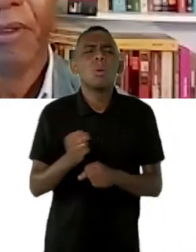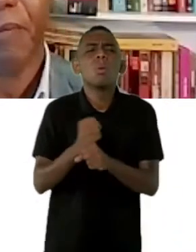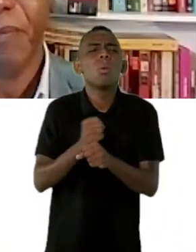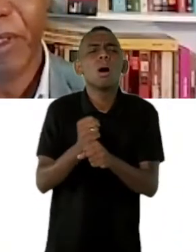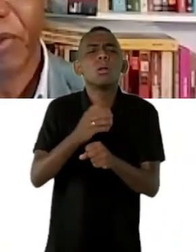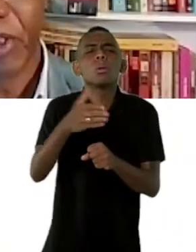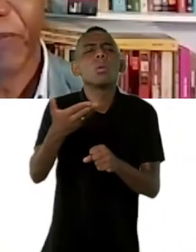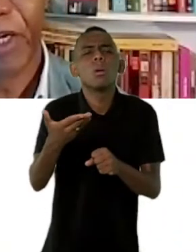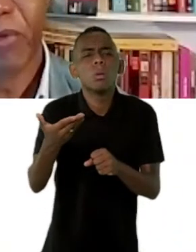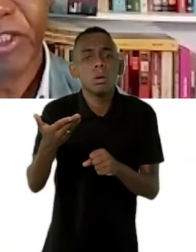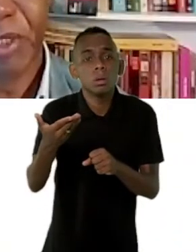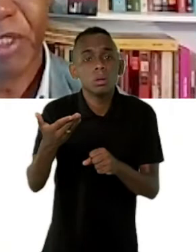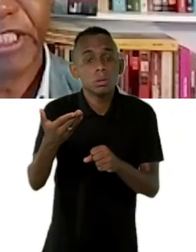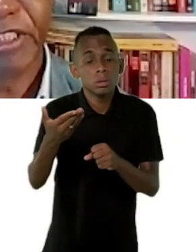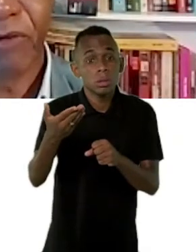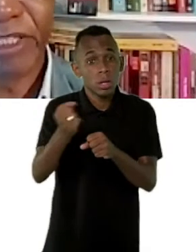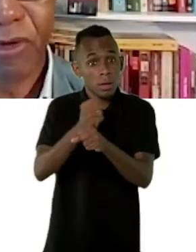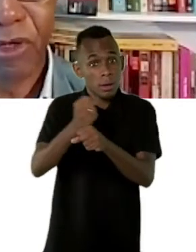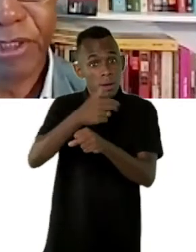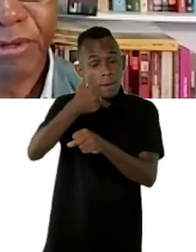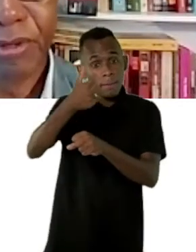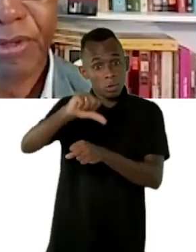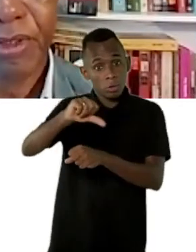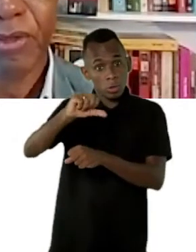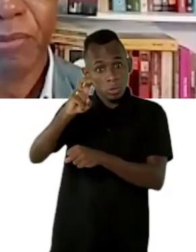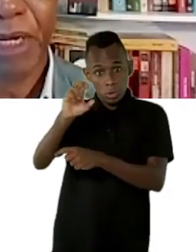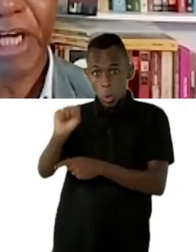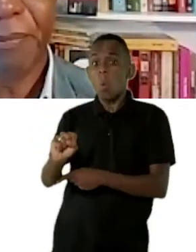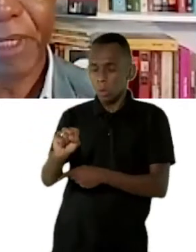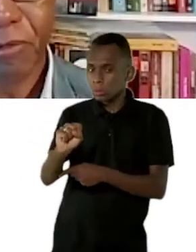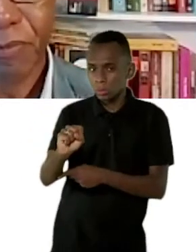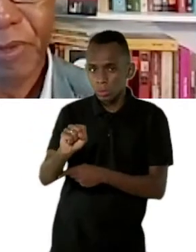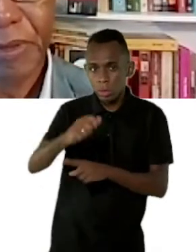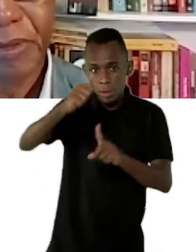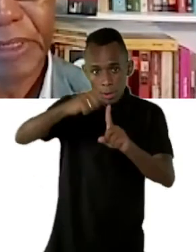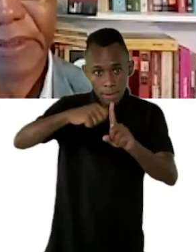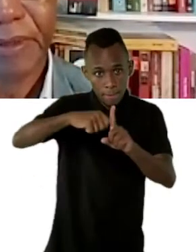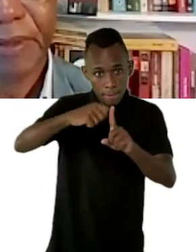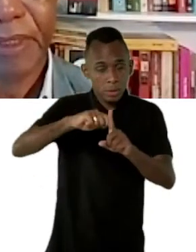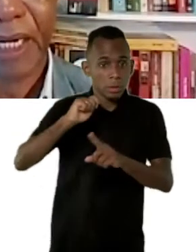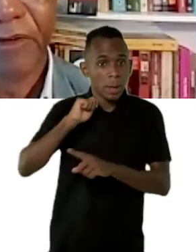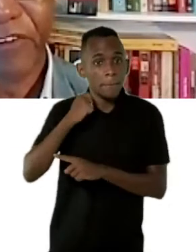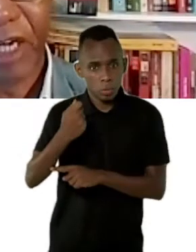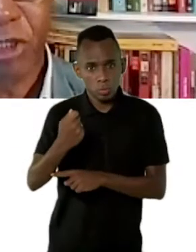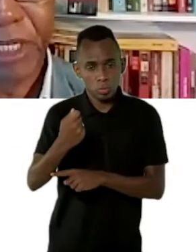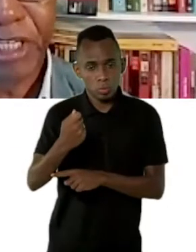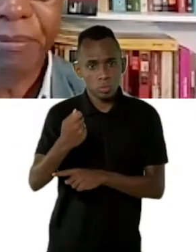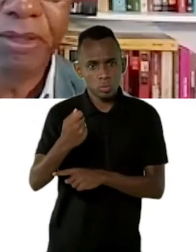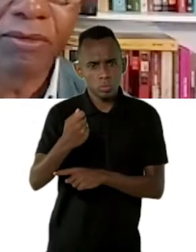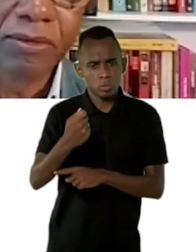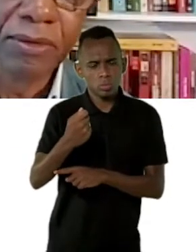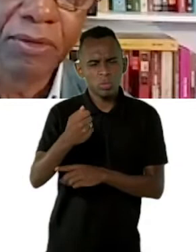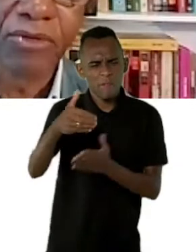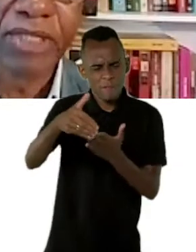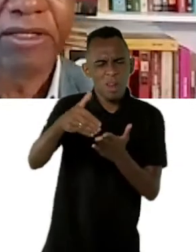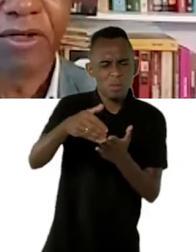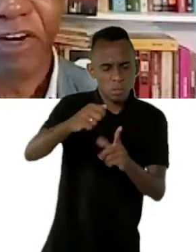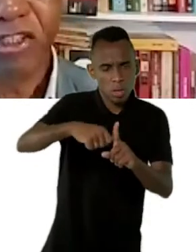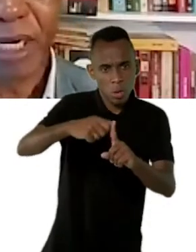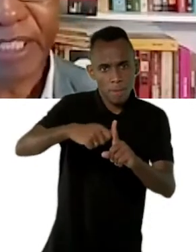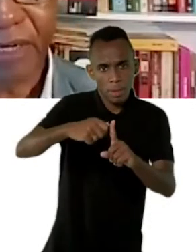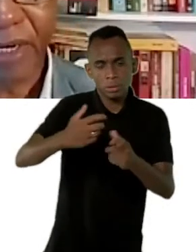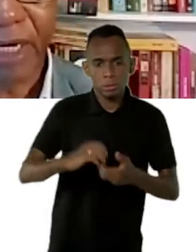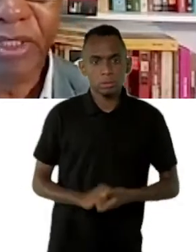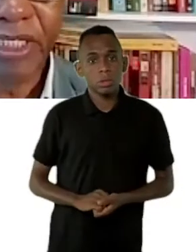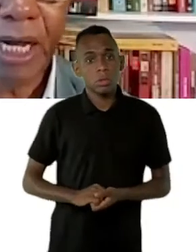estamos falando? Nós estamos falando no ano de 1958, okay. No mês de abril. né? Ali no final do mês de abril. O Aldário,